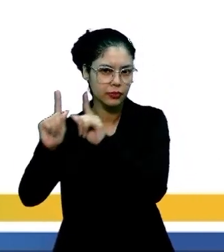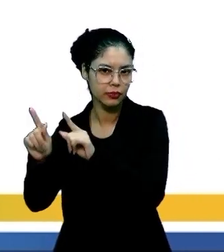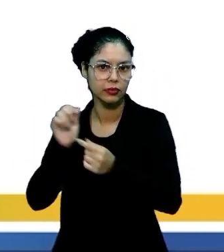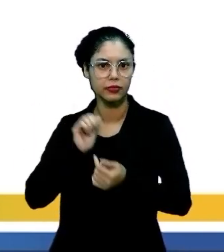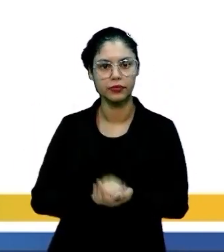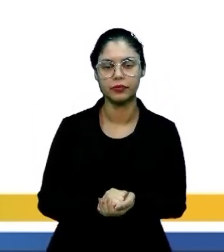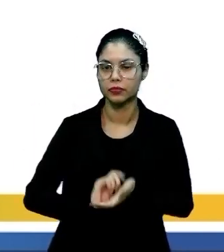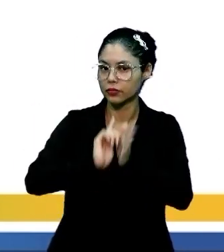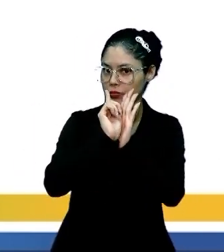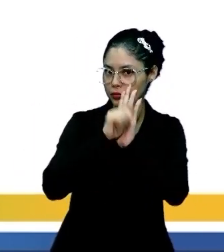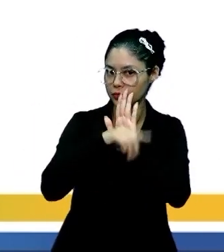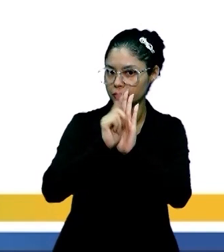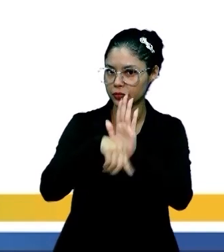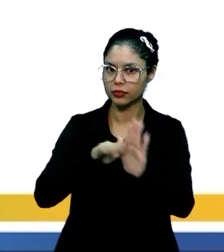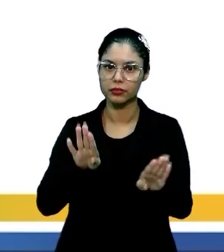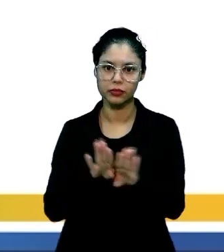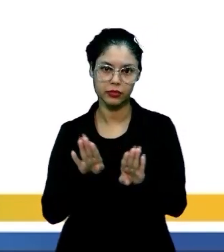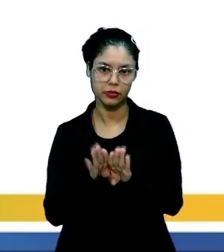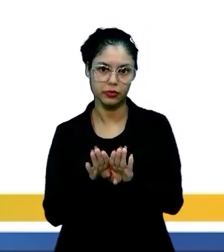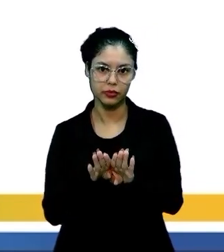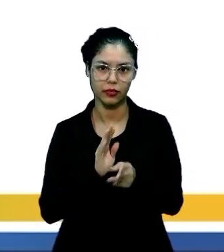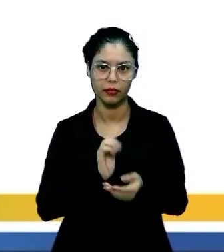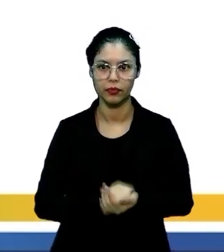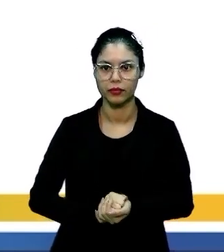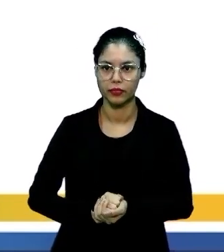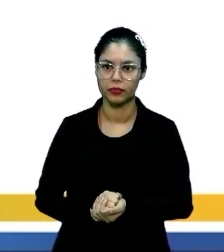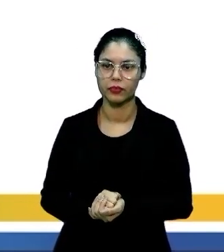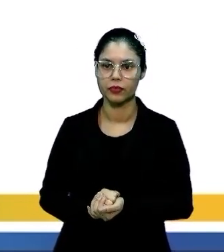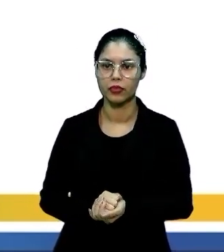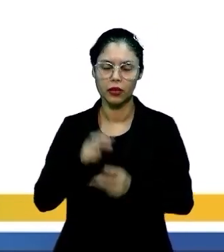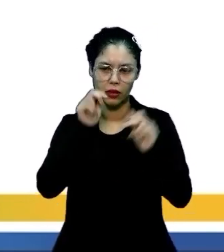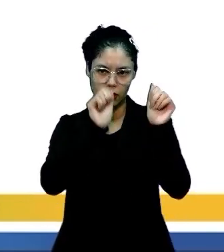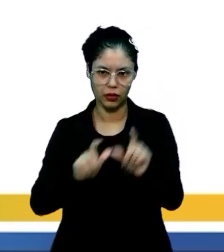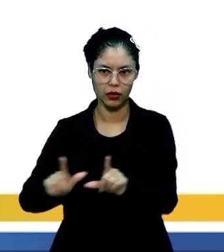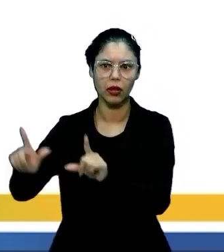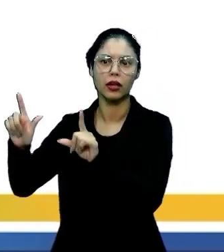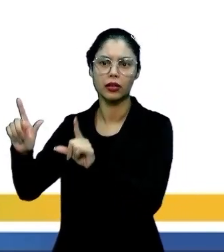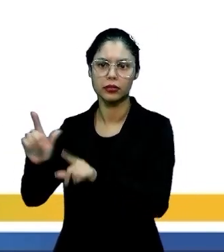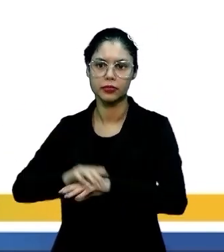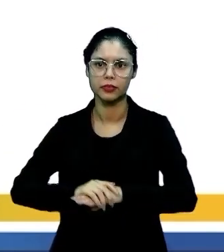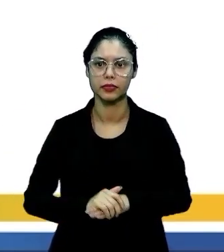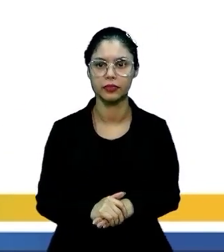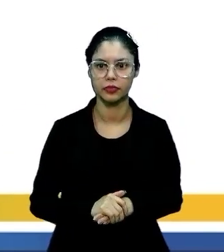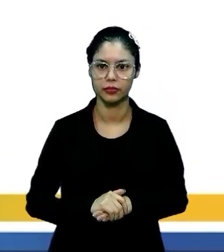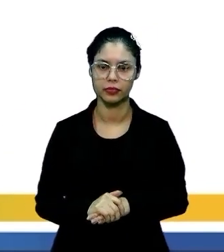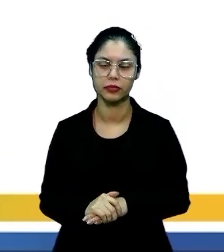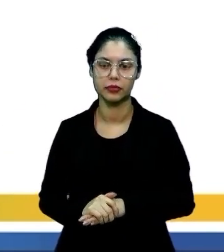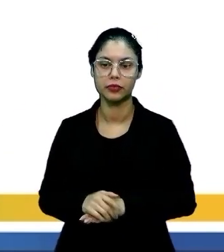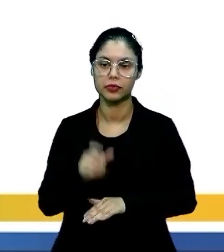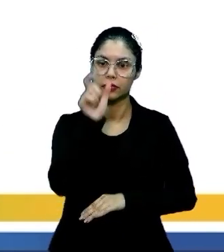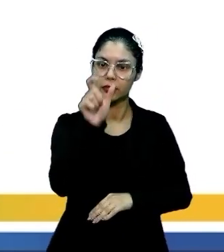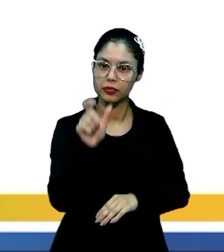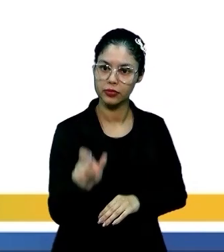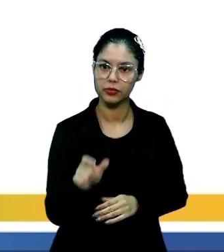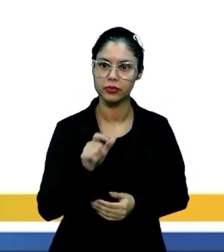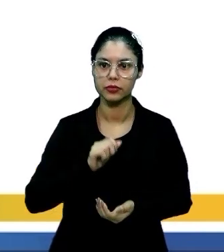o gênero, né, tirinha, na tela de vocês. Nós temos uma de um personagem muito famoso chamado